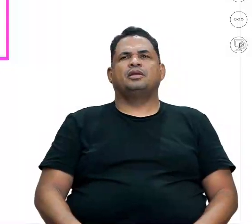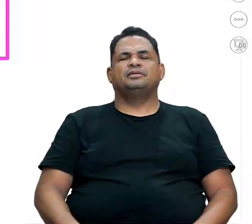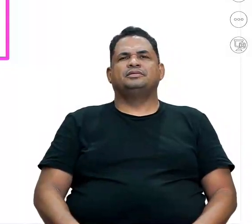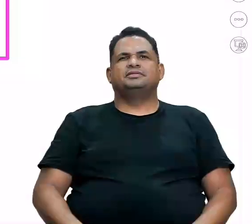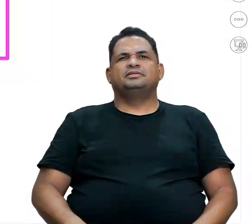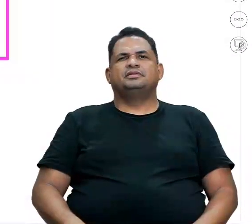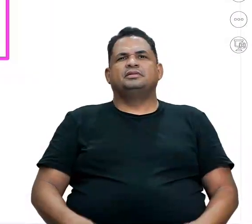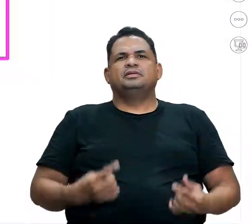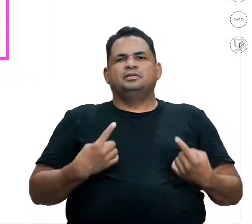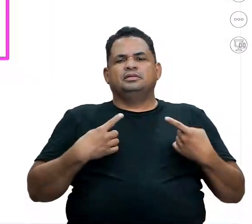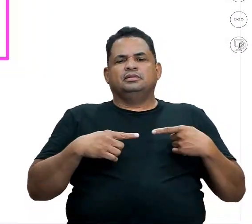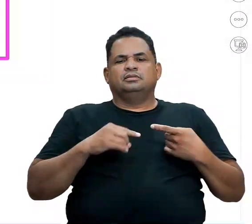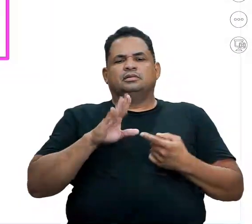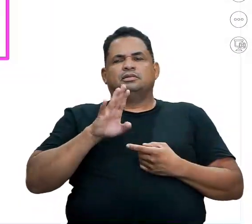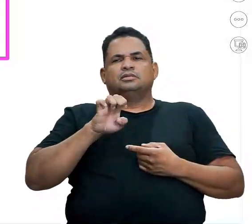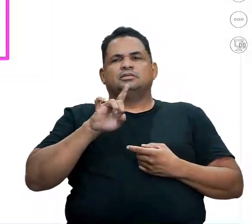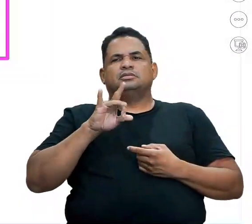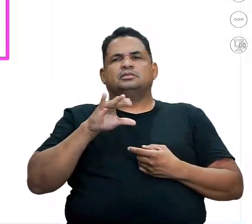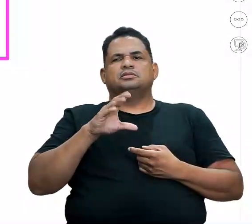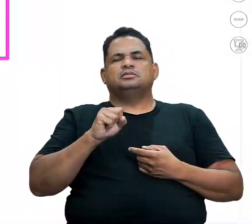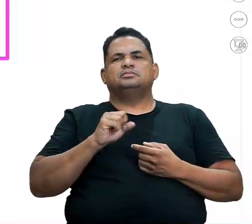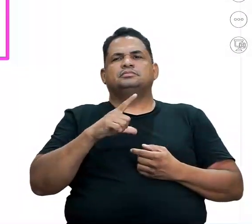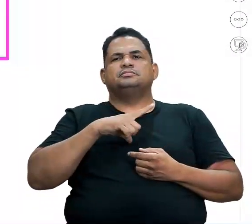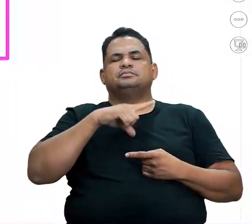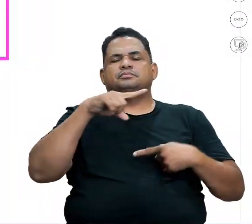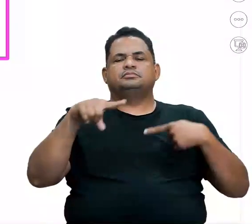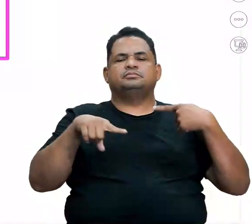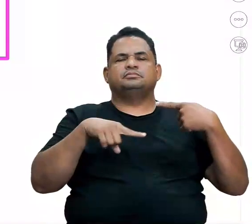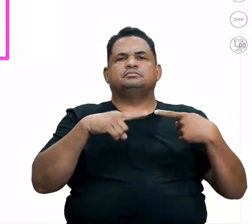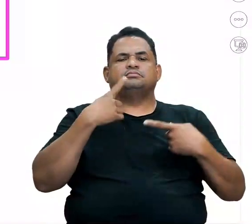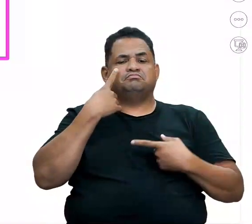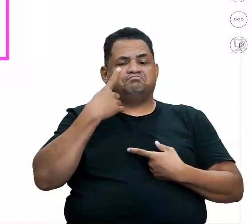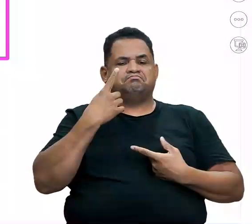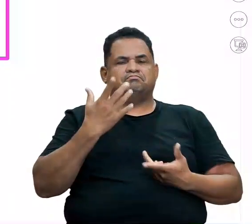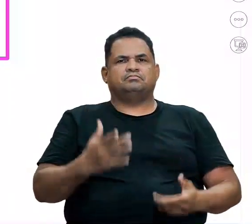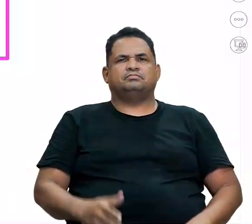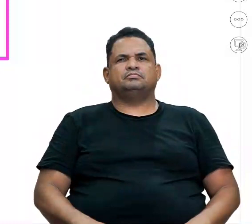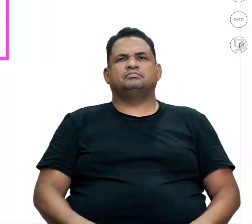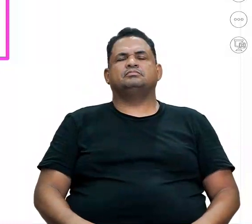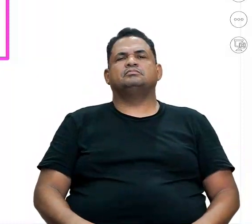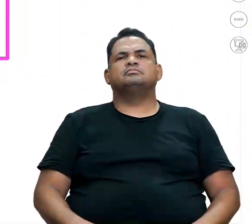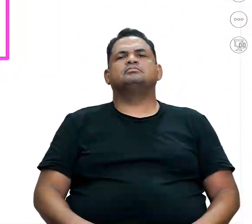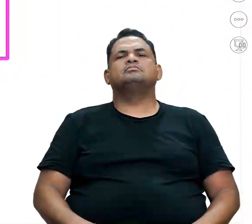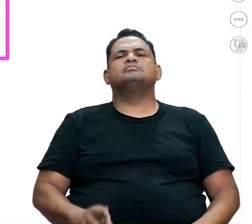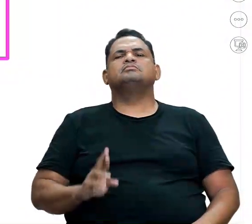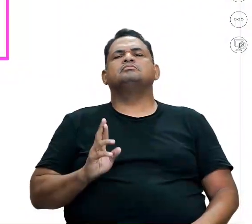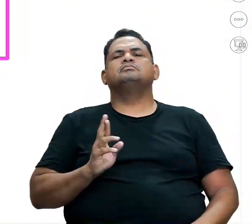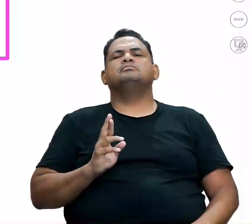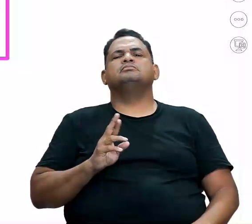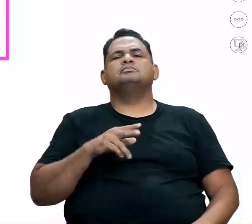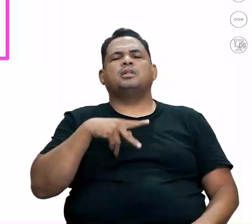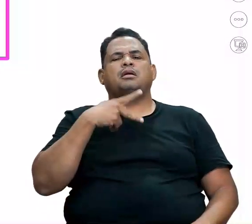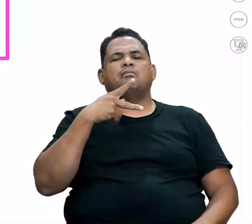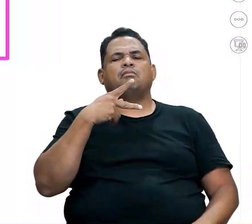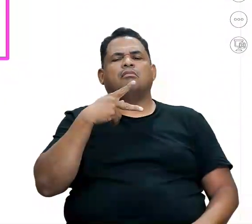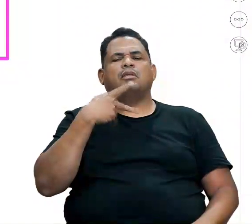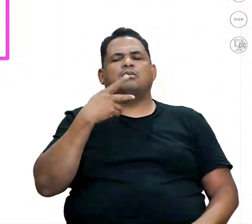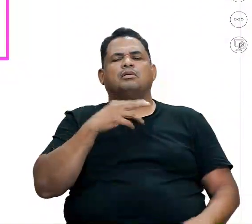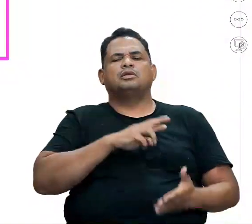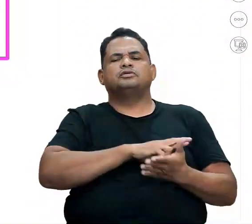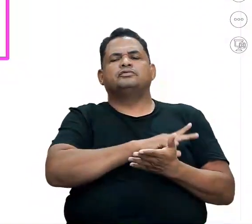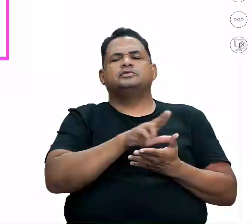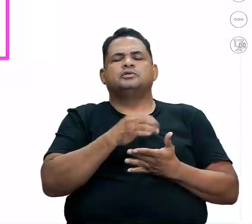com o etnocentrismo e ele tem o objetivo de, olha, seguinte, quem disse que a diversidade não é positiva para a